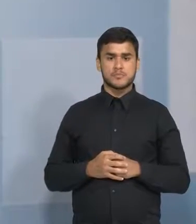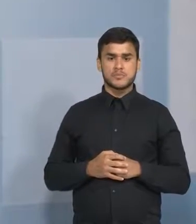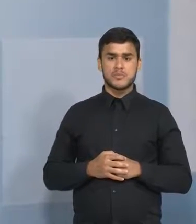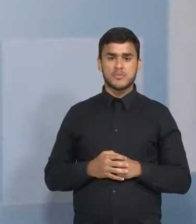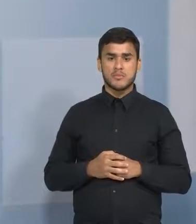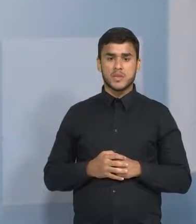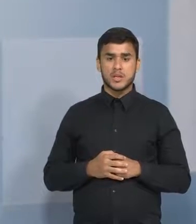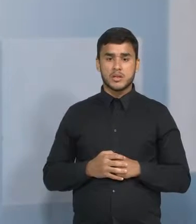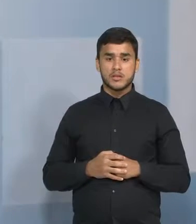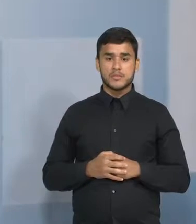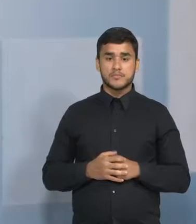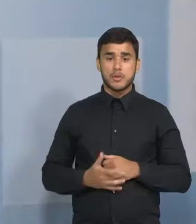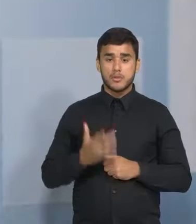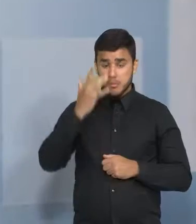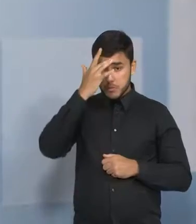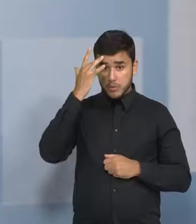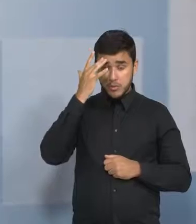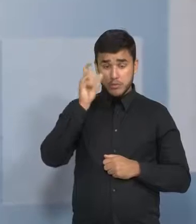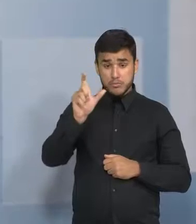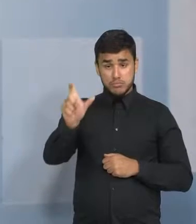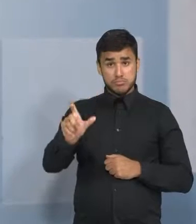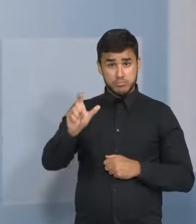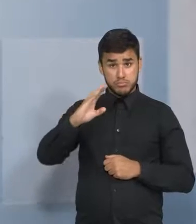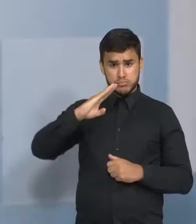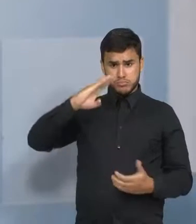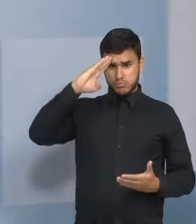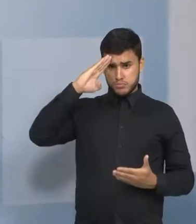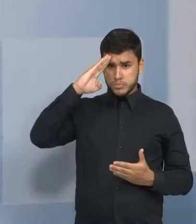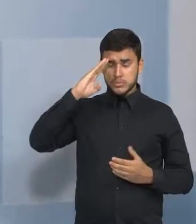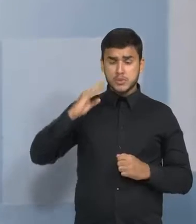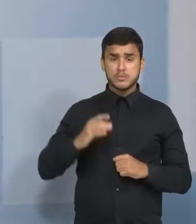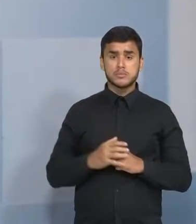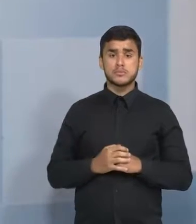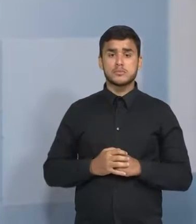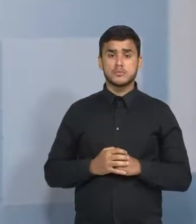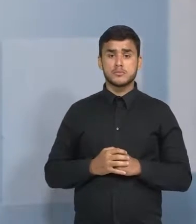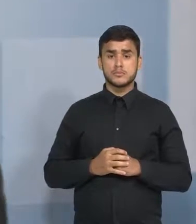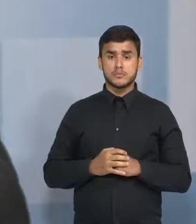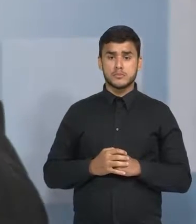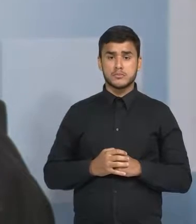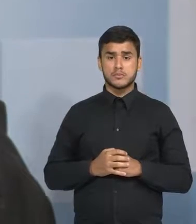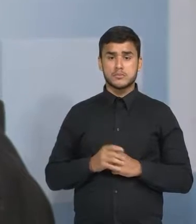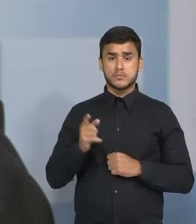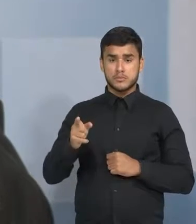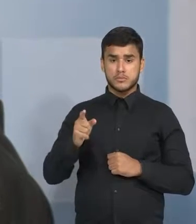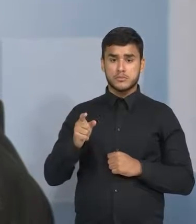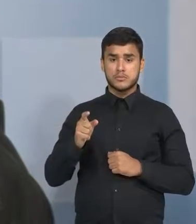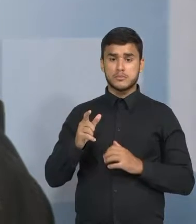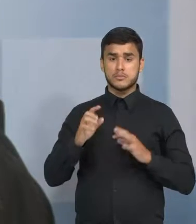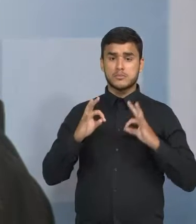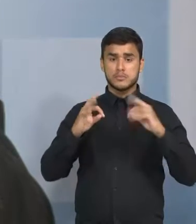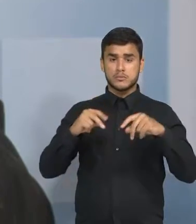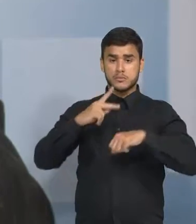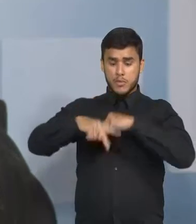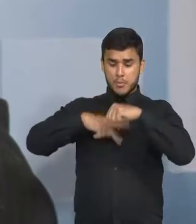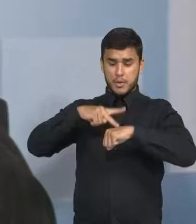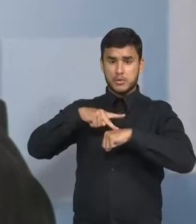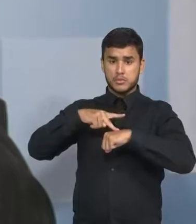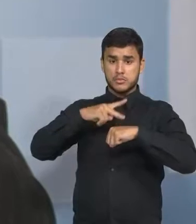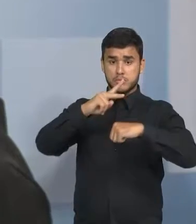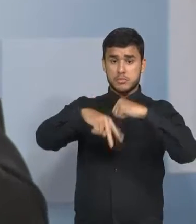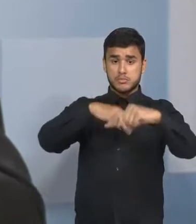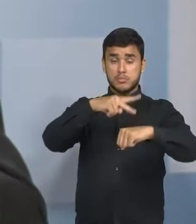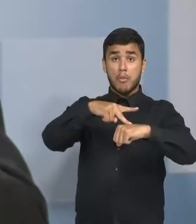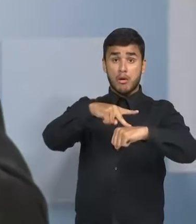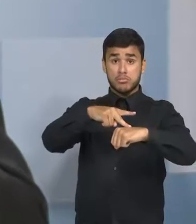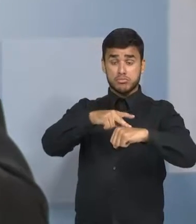Puxa? Teoricamente, uma das funções do Exército é a proteção das fronteiras. E não faz. Que não